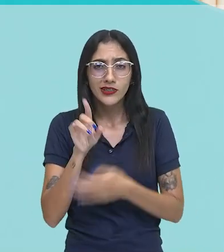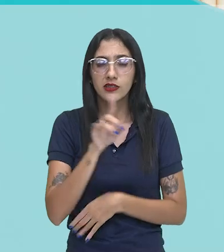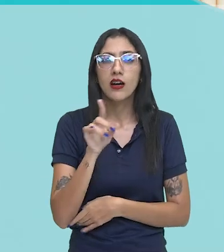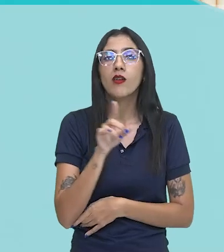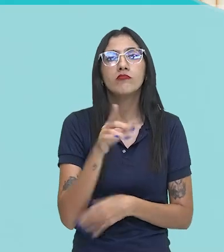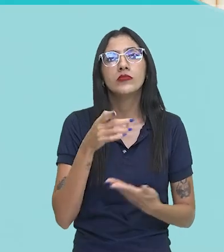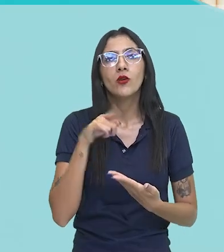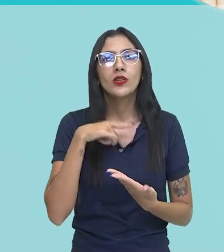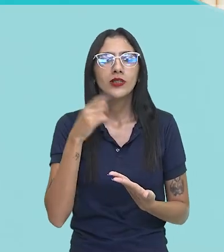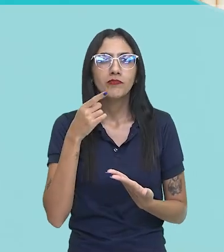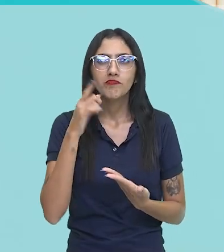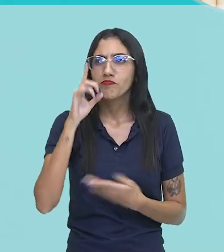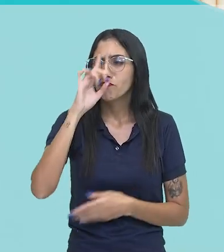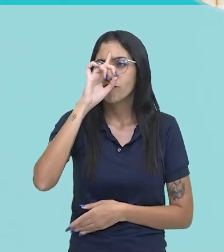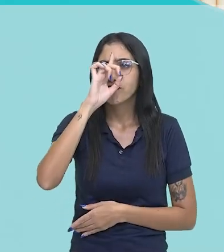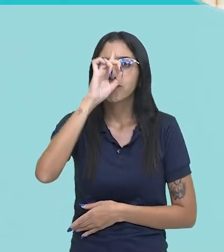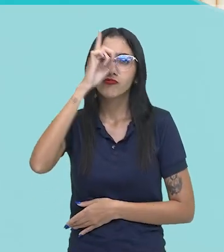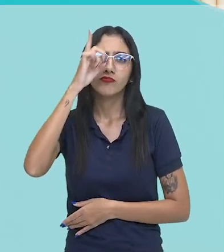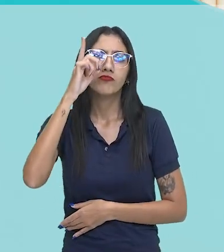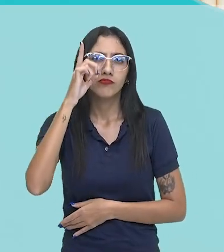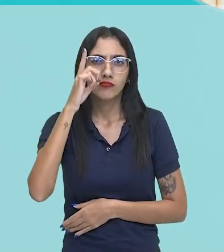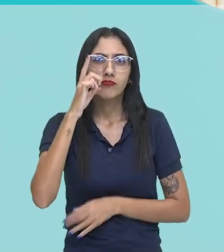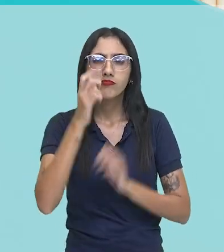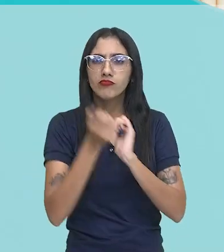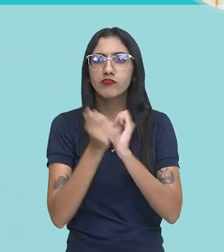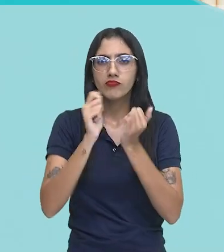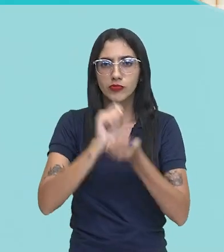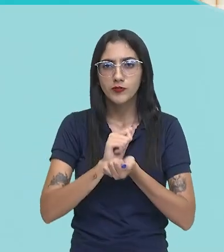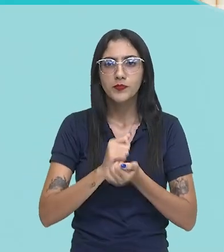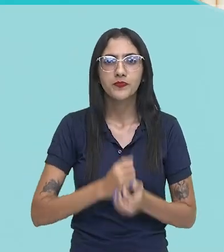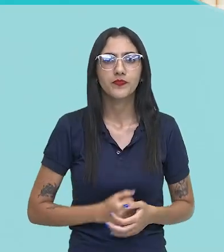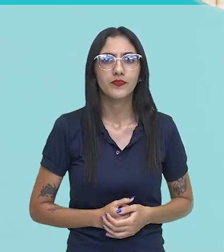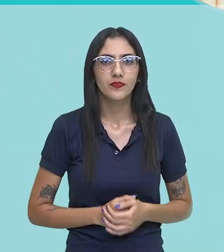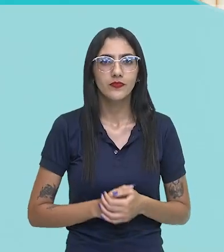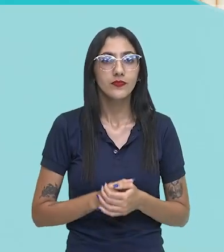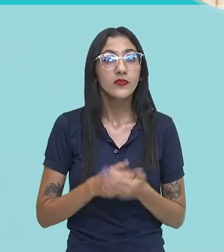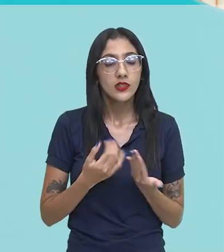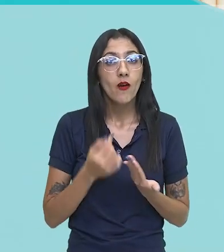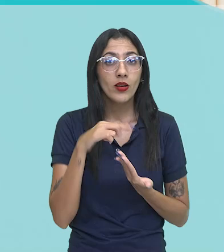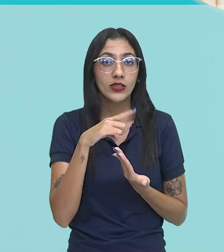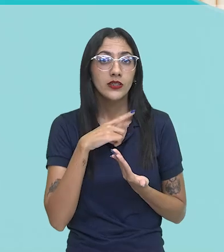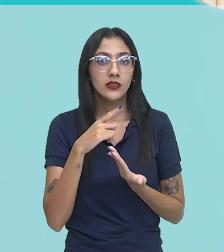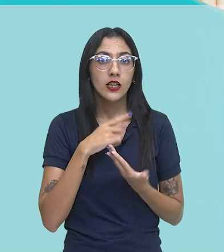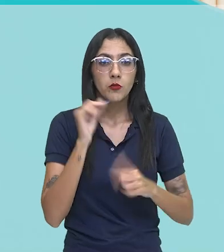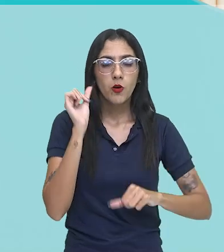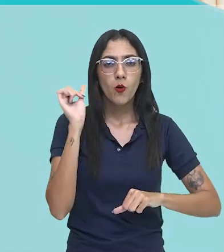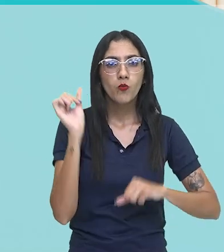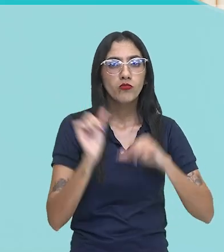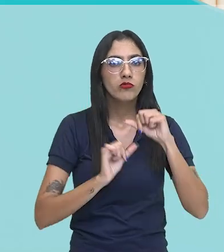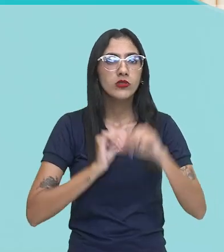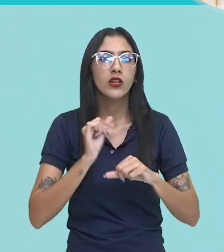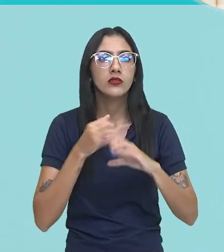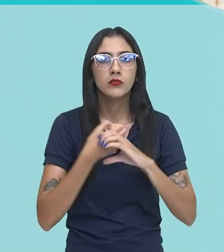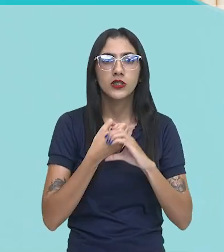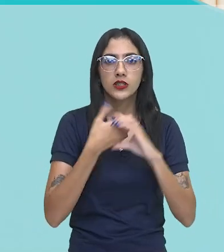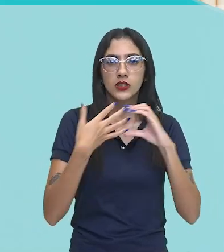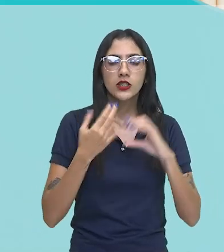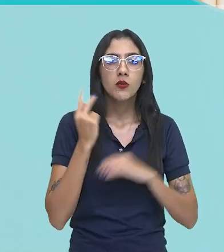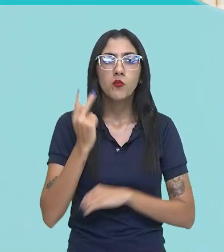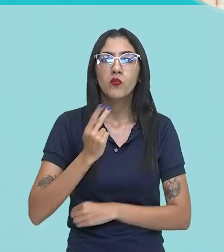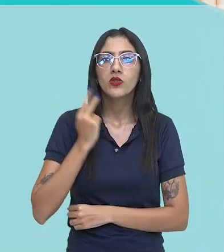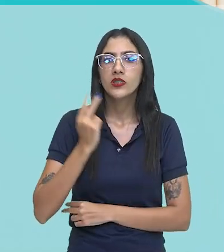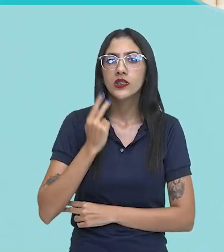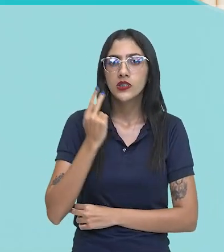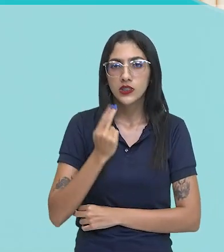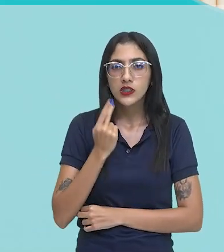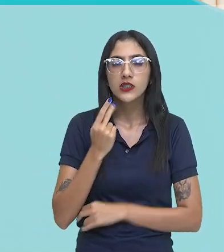estão idealizando, certo? Então, foi um movimento que trouxe aí um início de um caráter político, trazendo